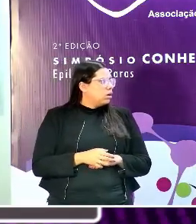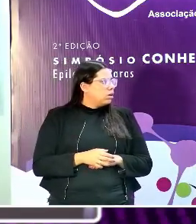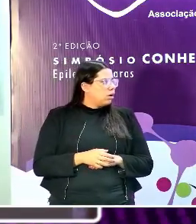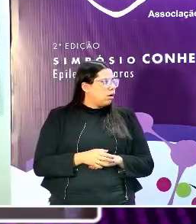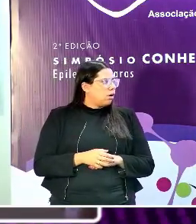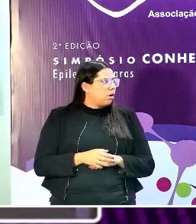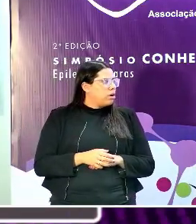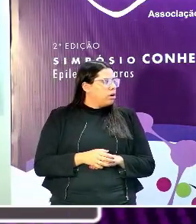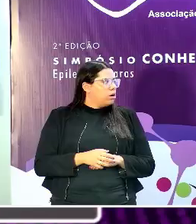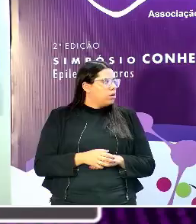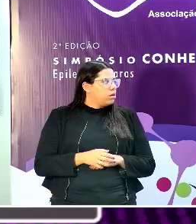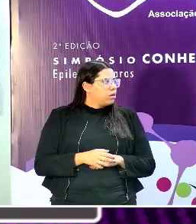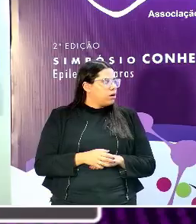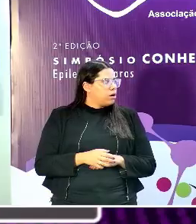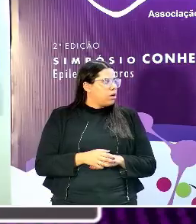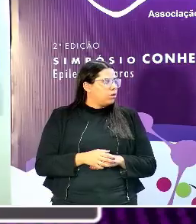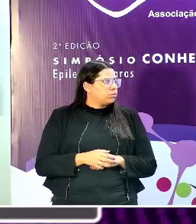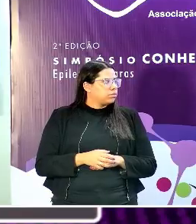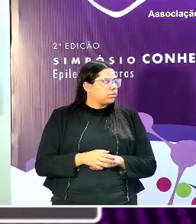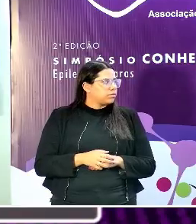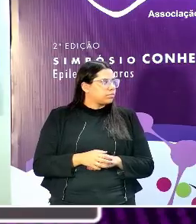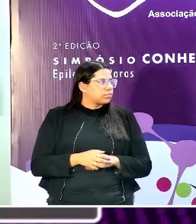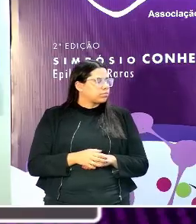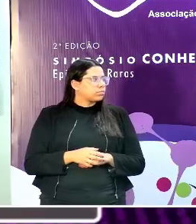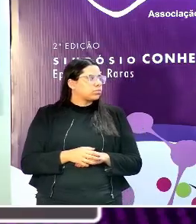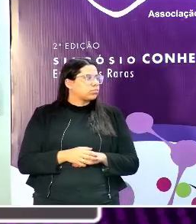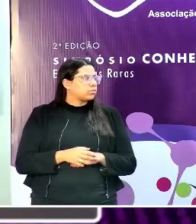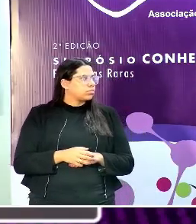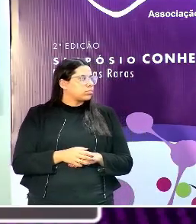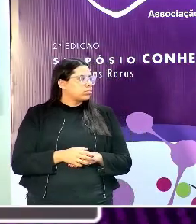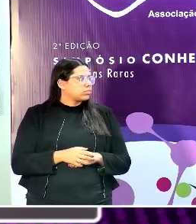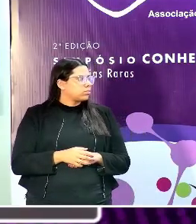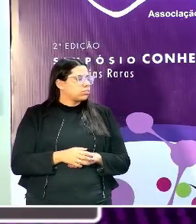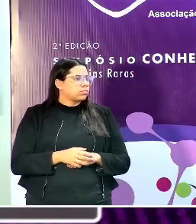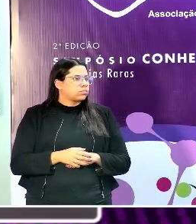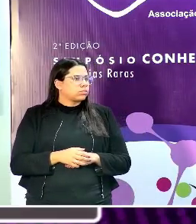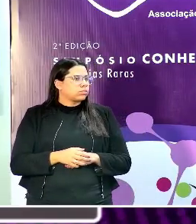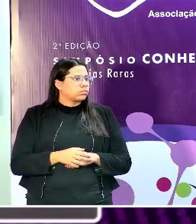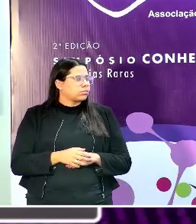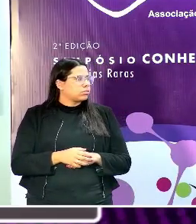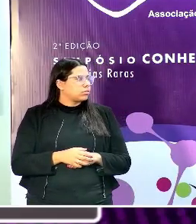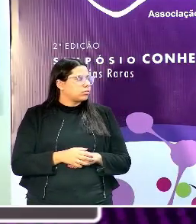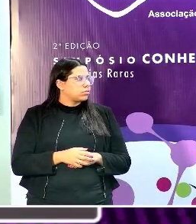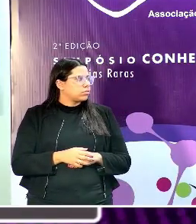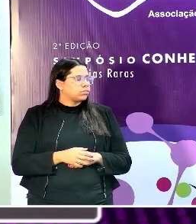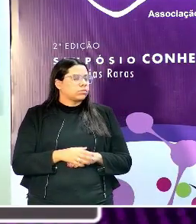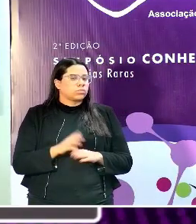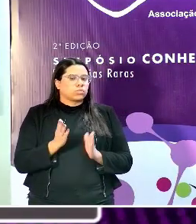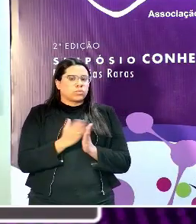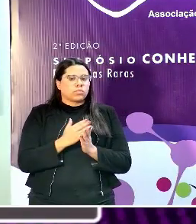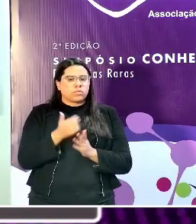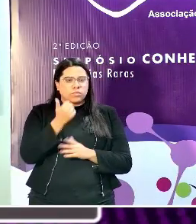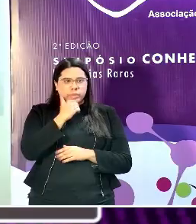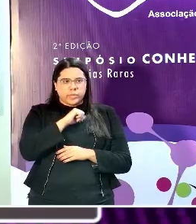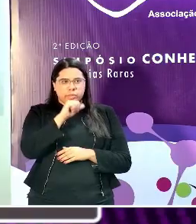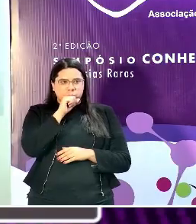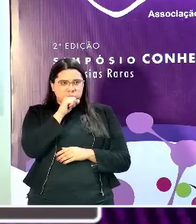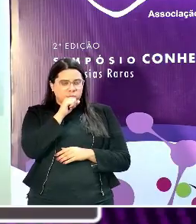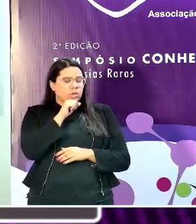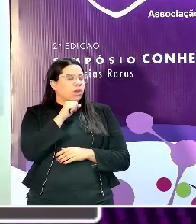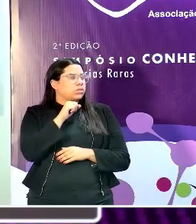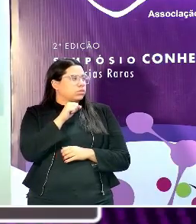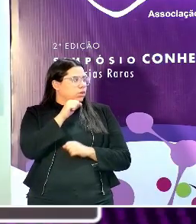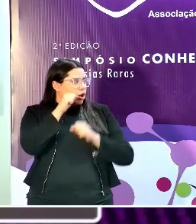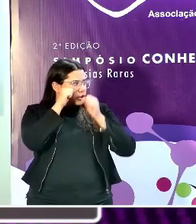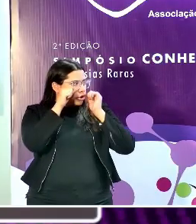do lado do cartão tem o número de vocês. Primeiro sorteio do livro Mães Atípicas, a Maternidade que Ninguém